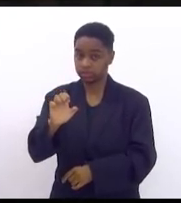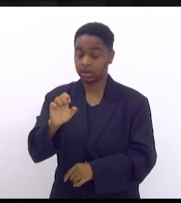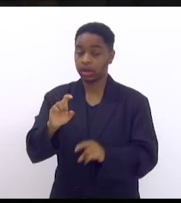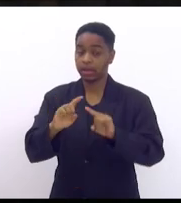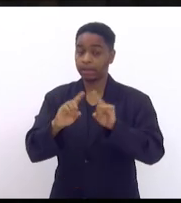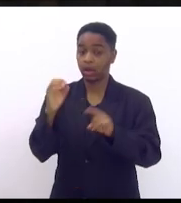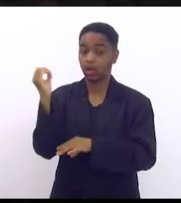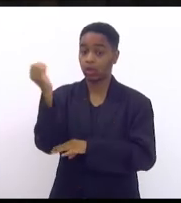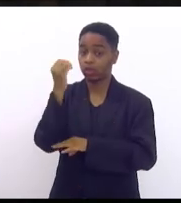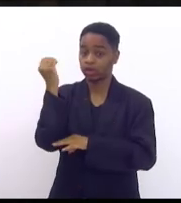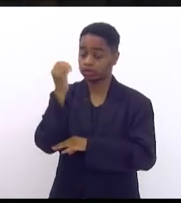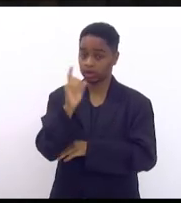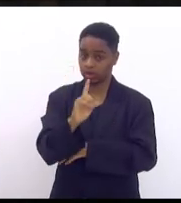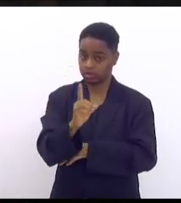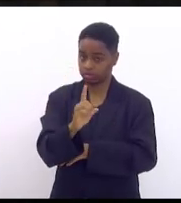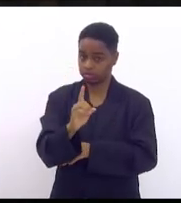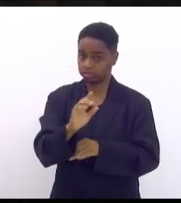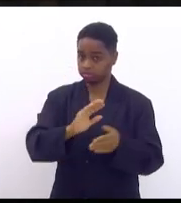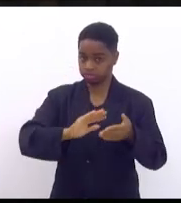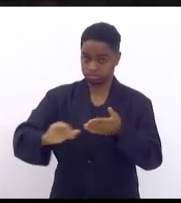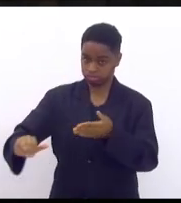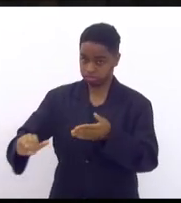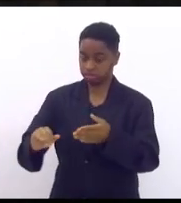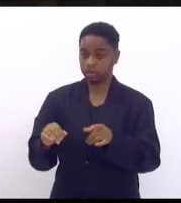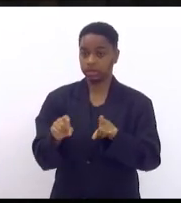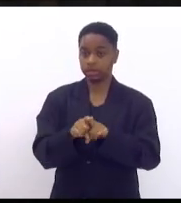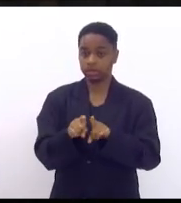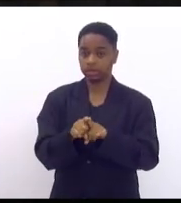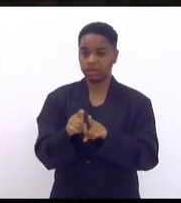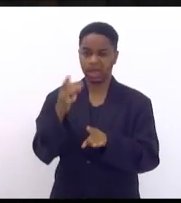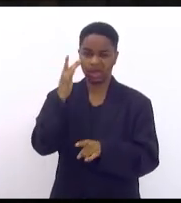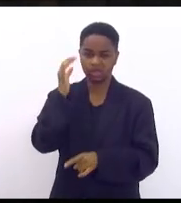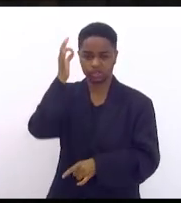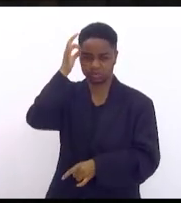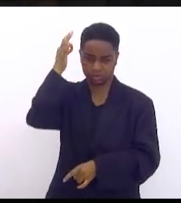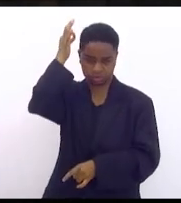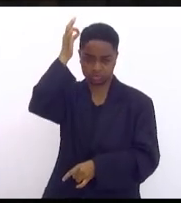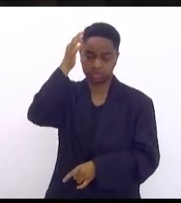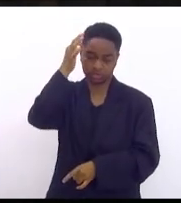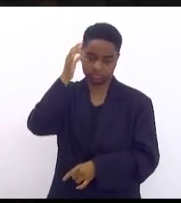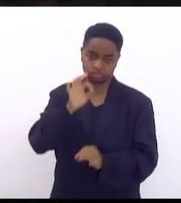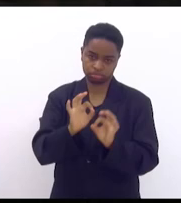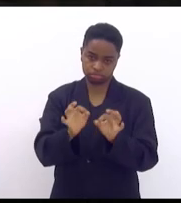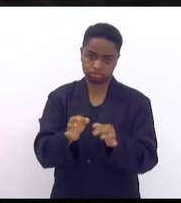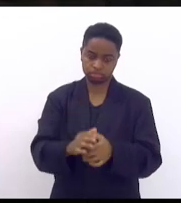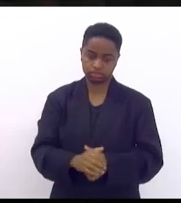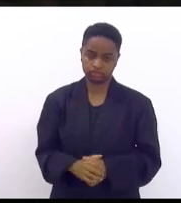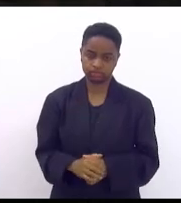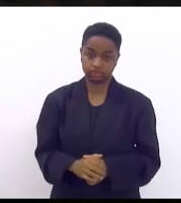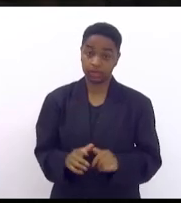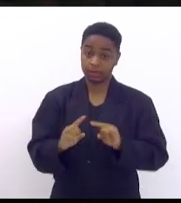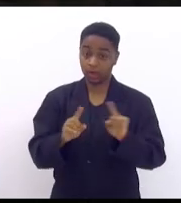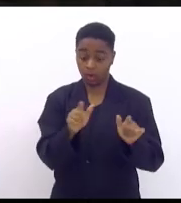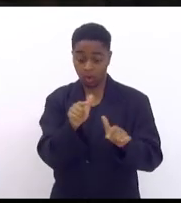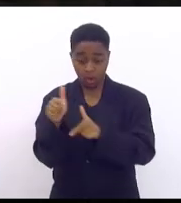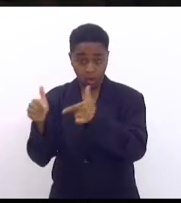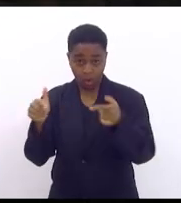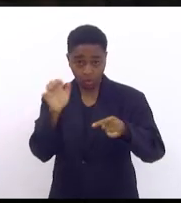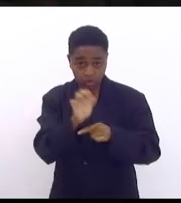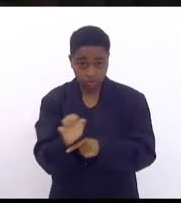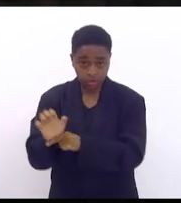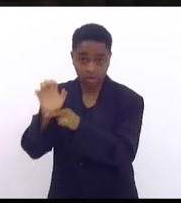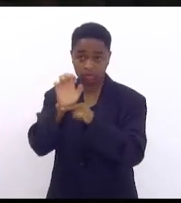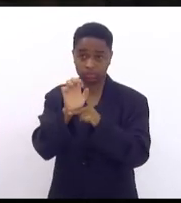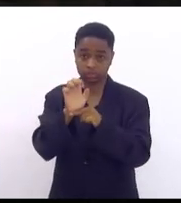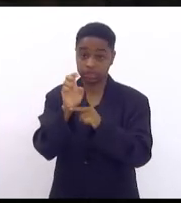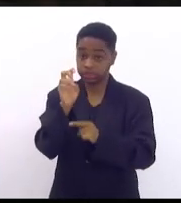do Sul e, quiçá, o do Espírito Santo, todos os outros